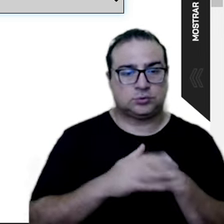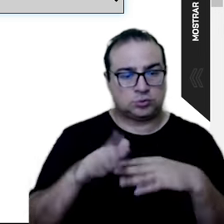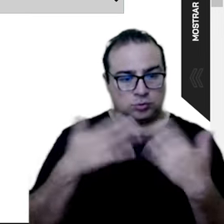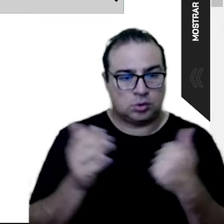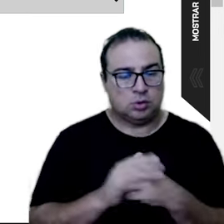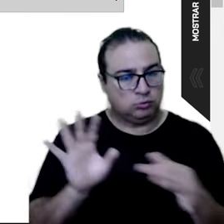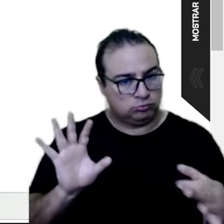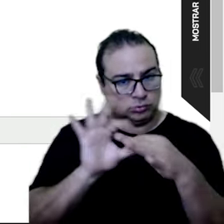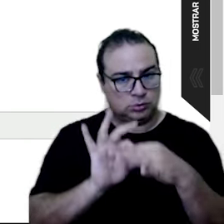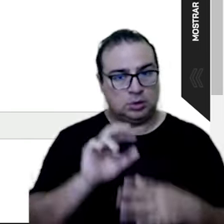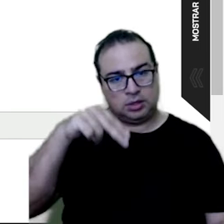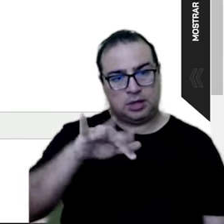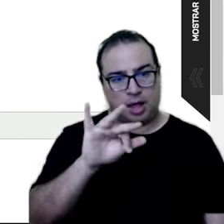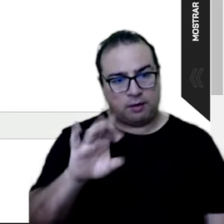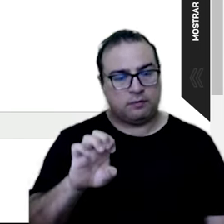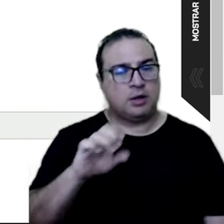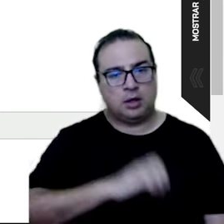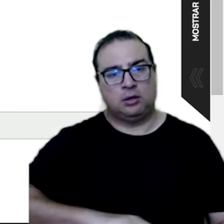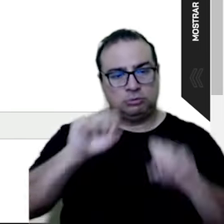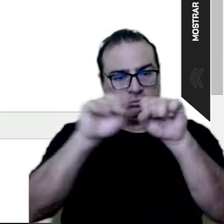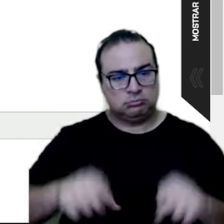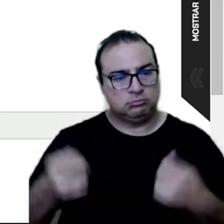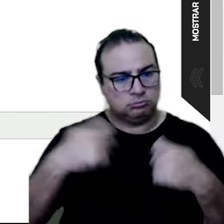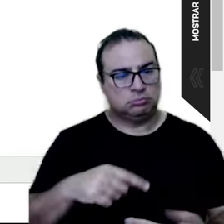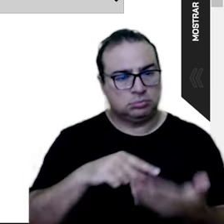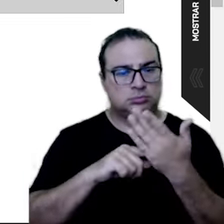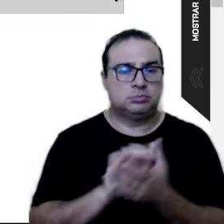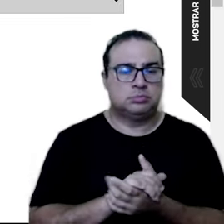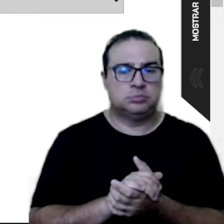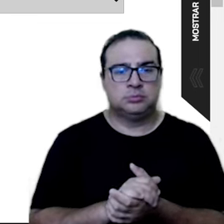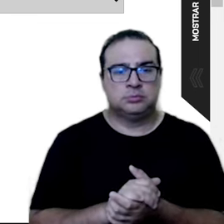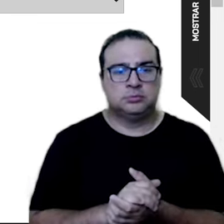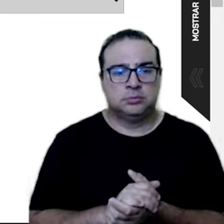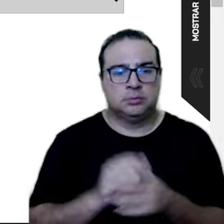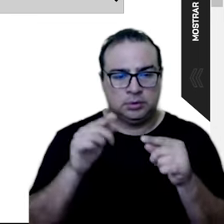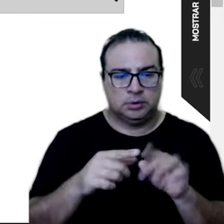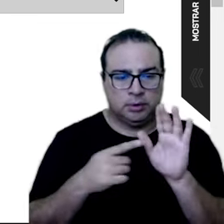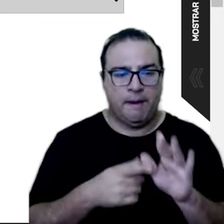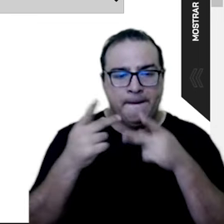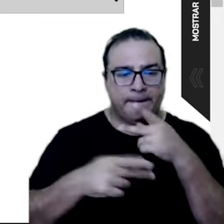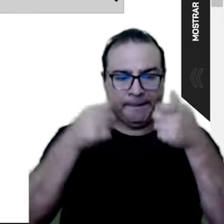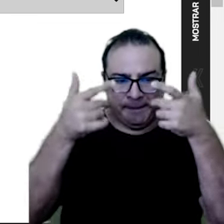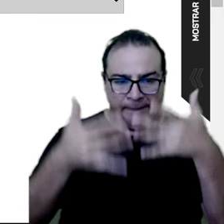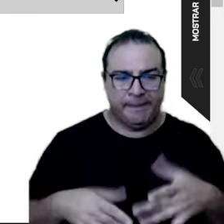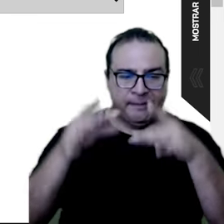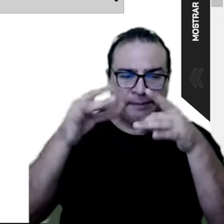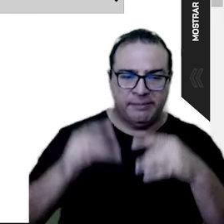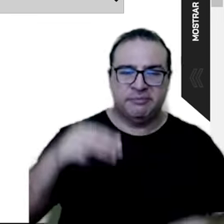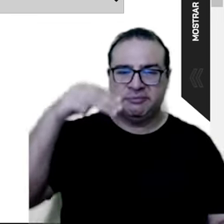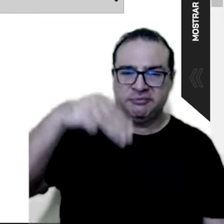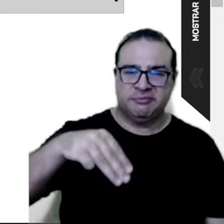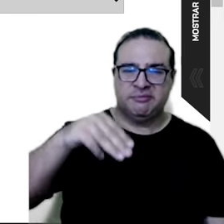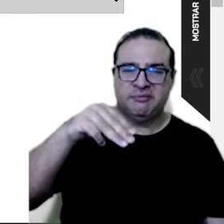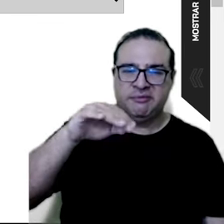selecionei que ela é ligada a nfe o sistema trouxe aqui as possibilidades aqui o gancho da a gente tá fazendo uma matriz